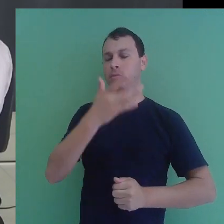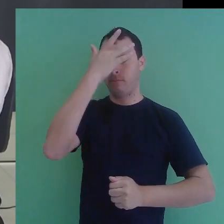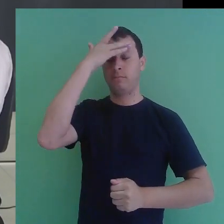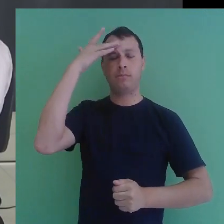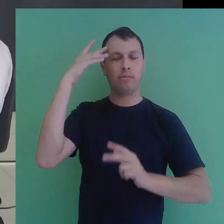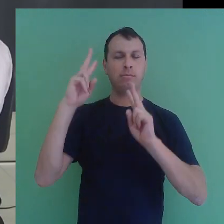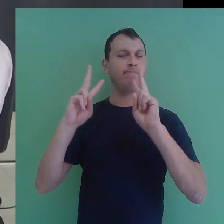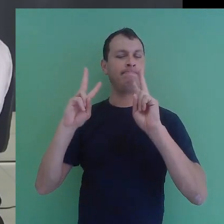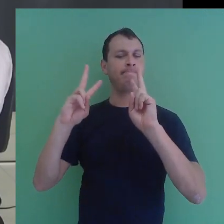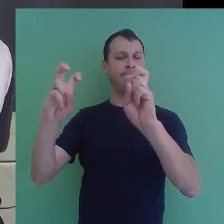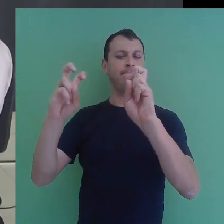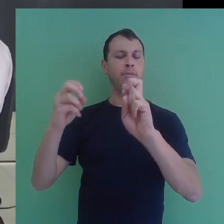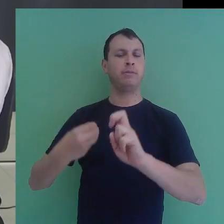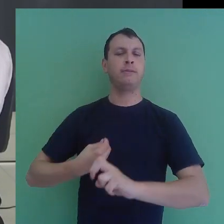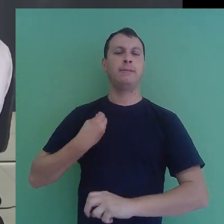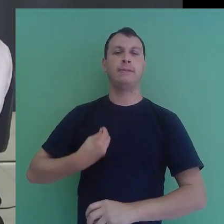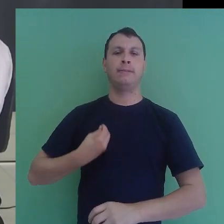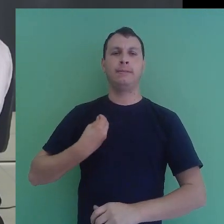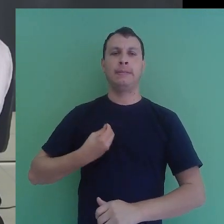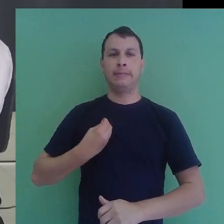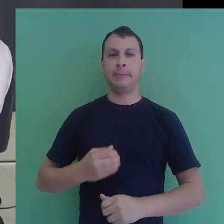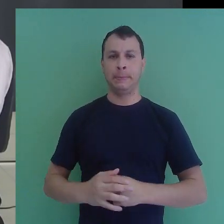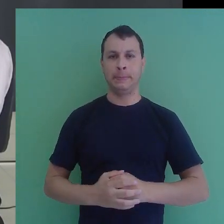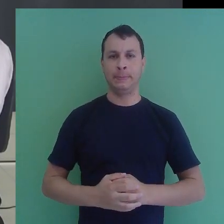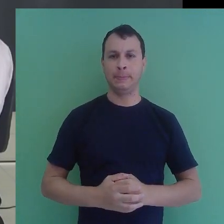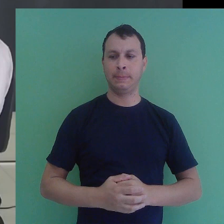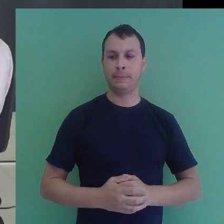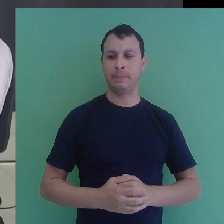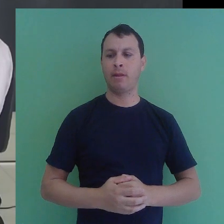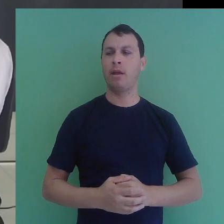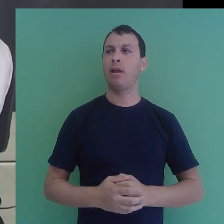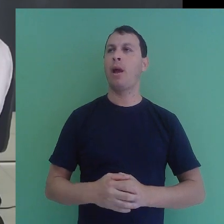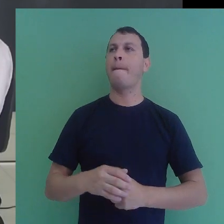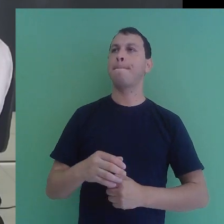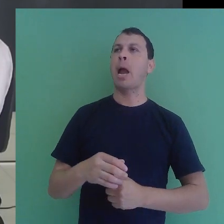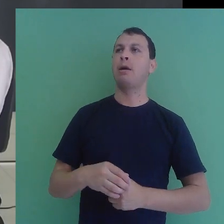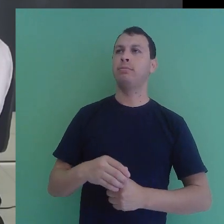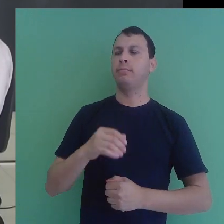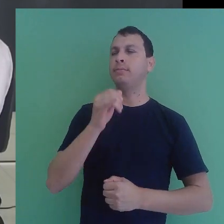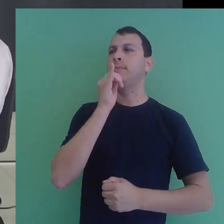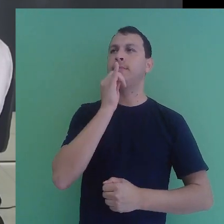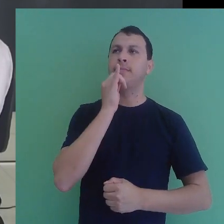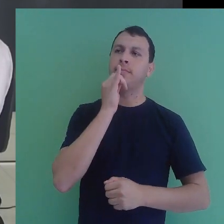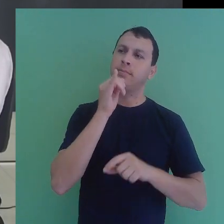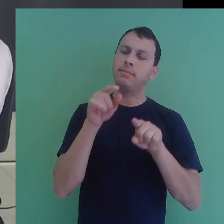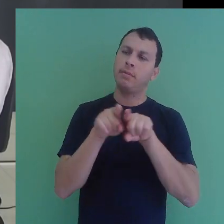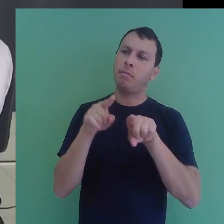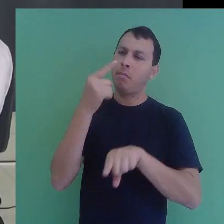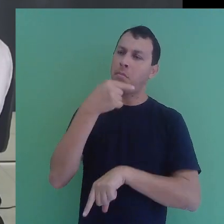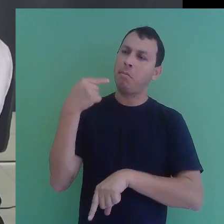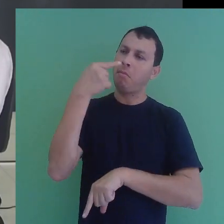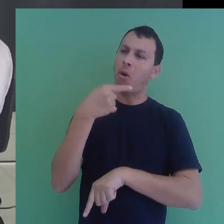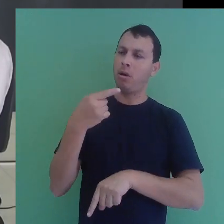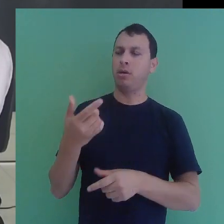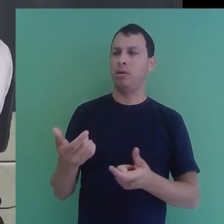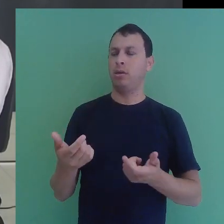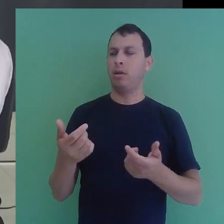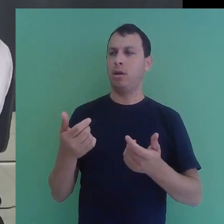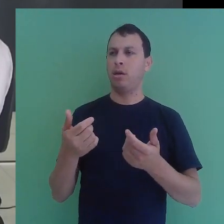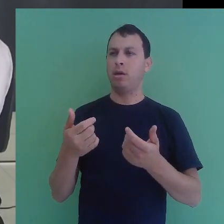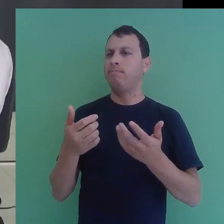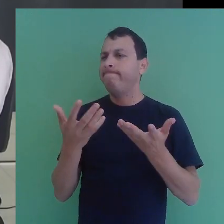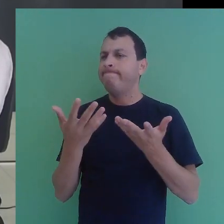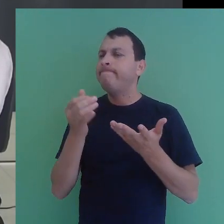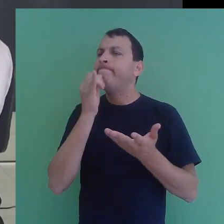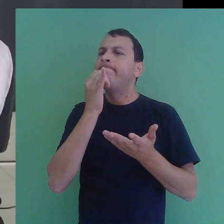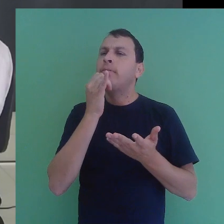para que ela veja a sua atenção. Ou um som com a boca também, né? Sim, porque não faria sentido a pessoa estar de costas e eu fazer o sinal